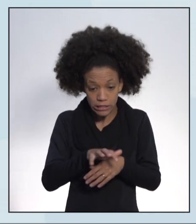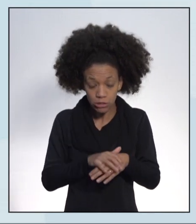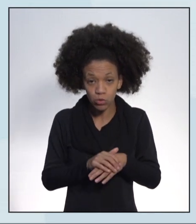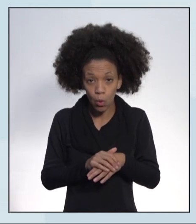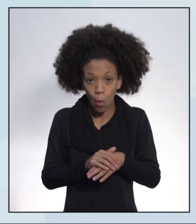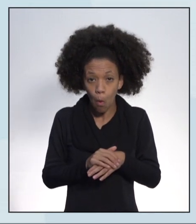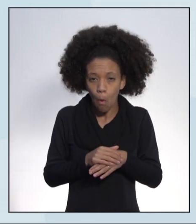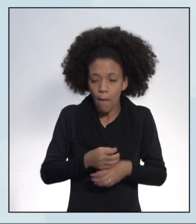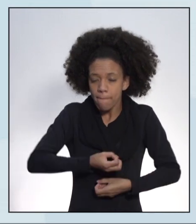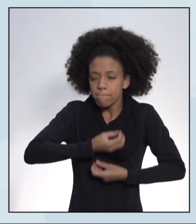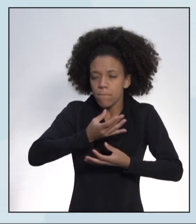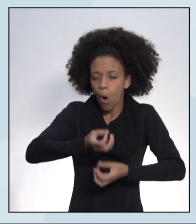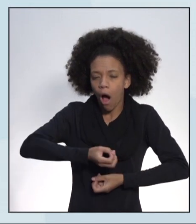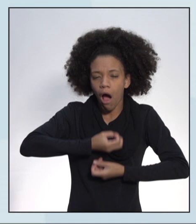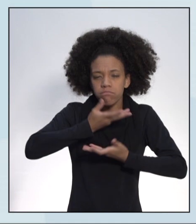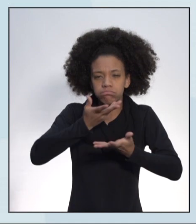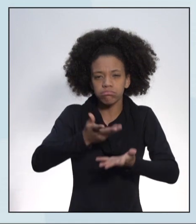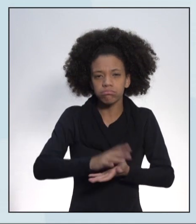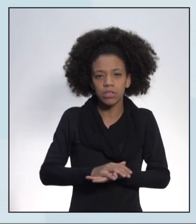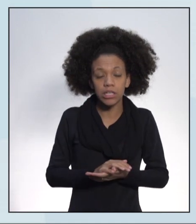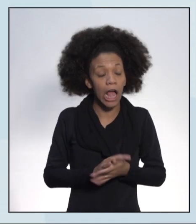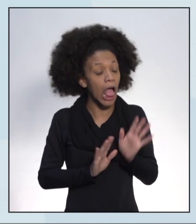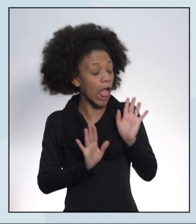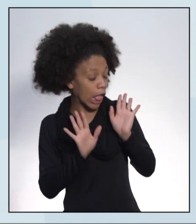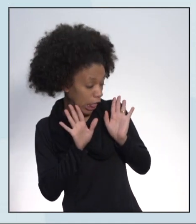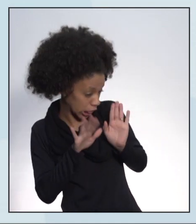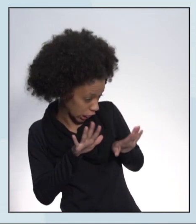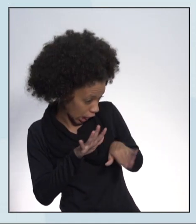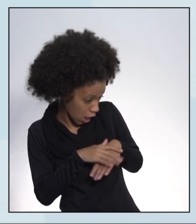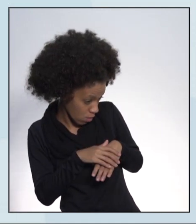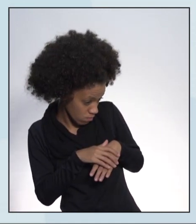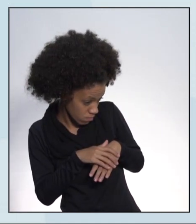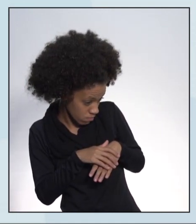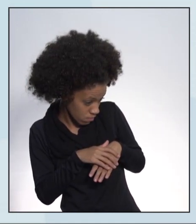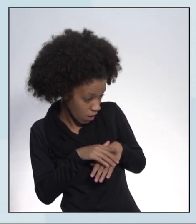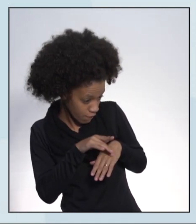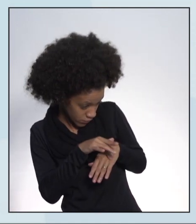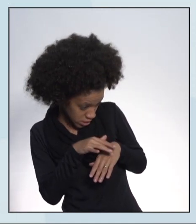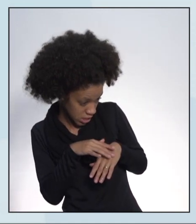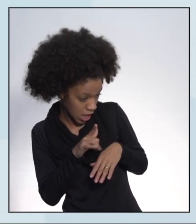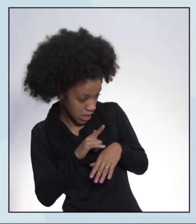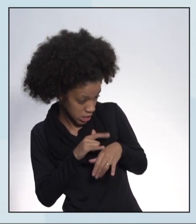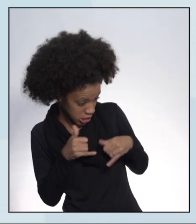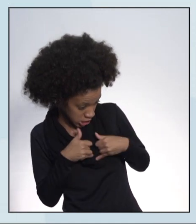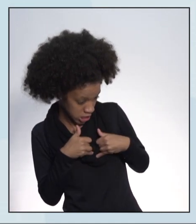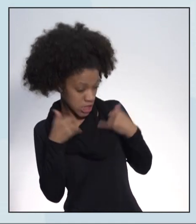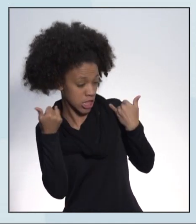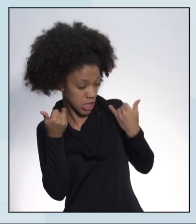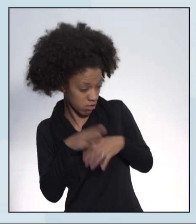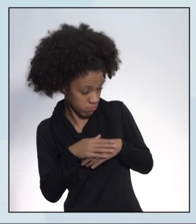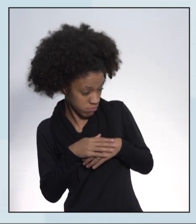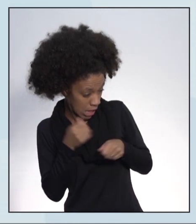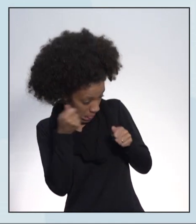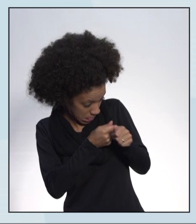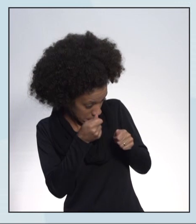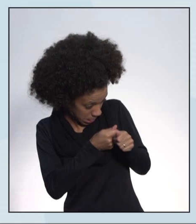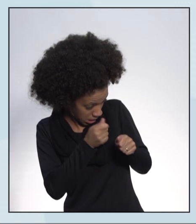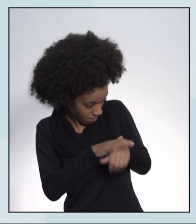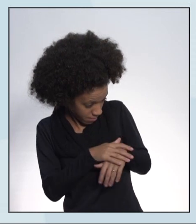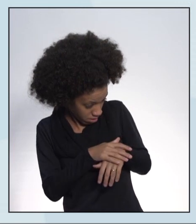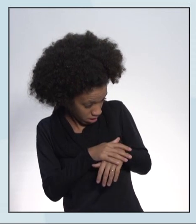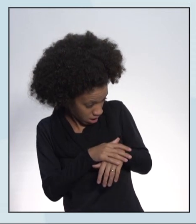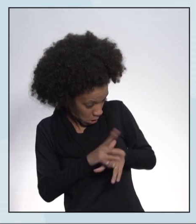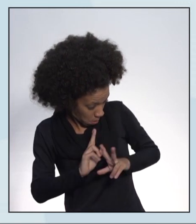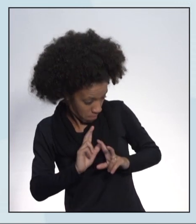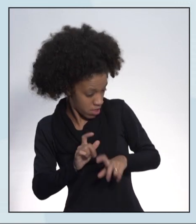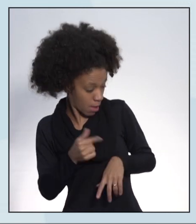cor poética, e dizia a agulha: então, senhora linha, ainda teima no que dizia há pouco? Não repara que